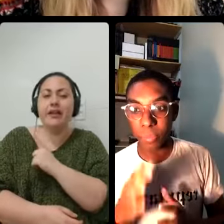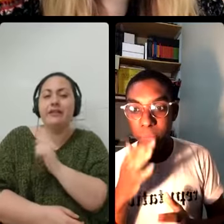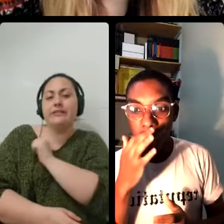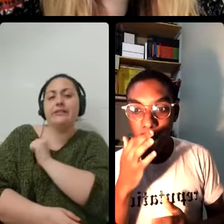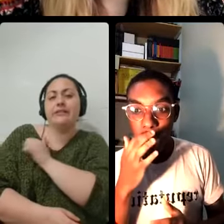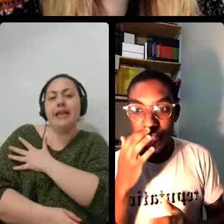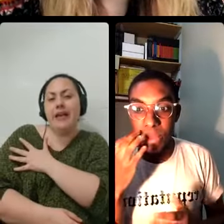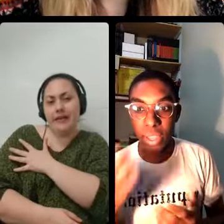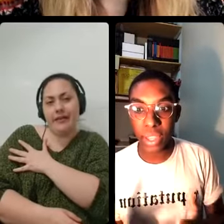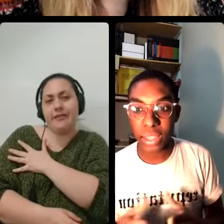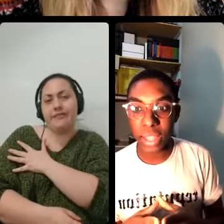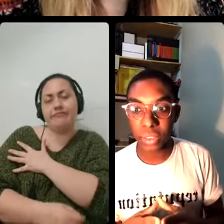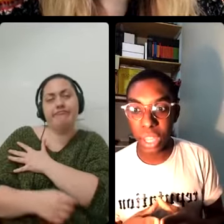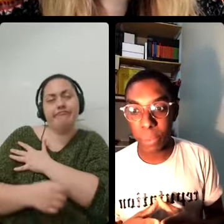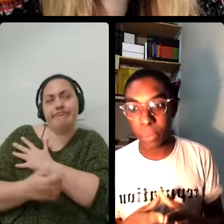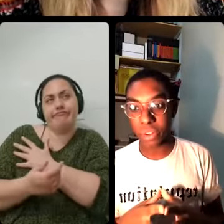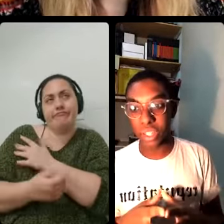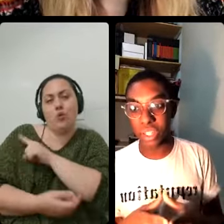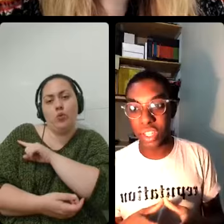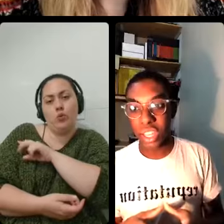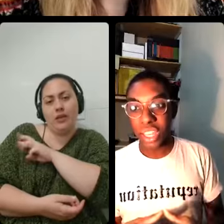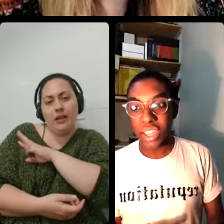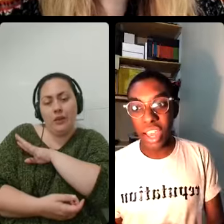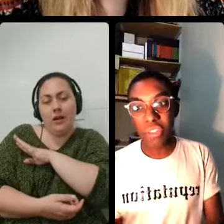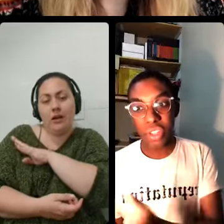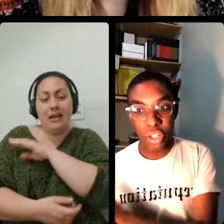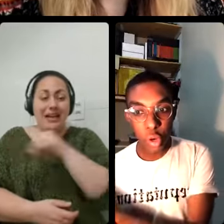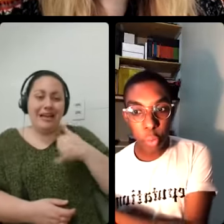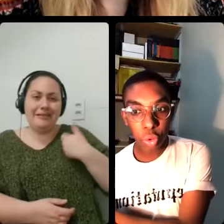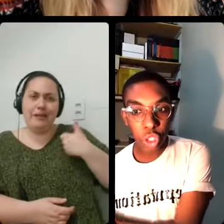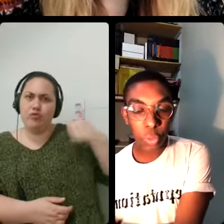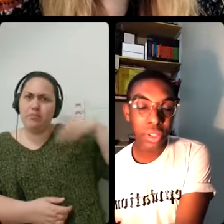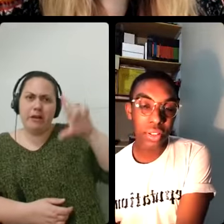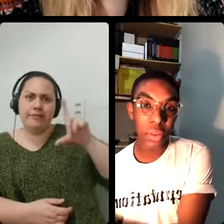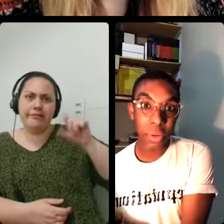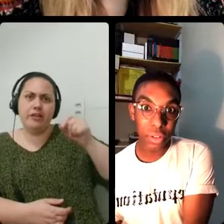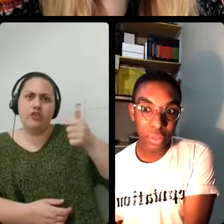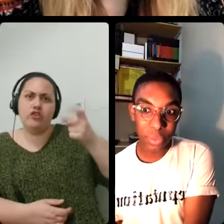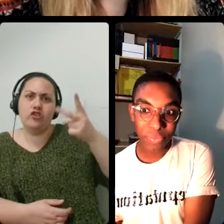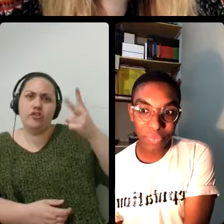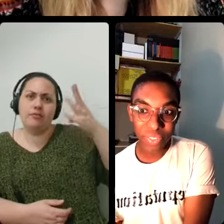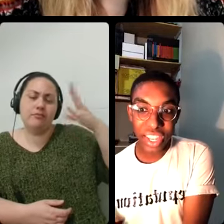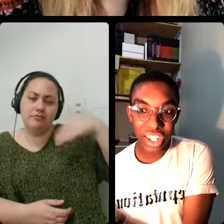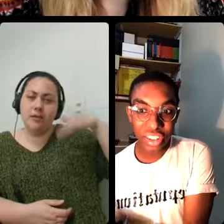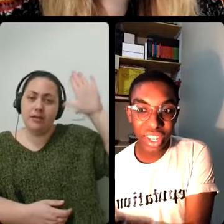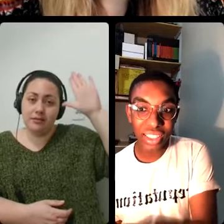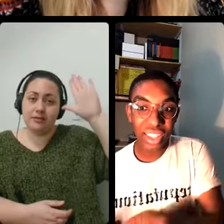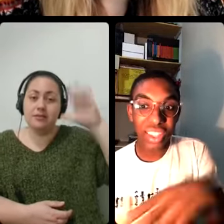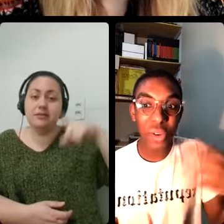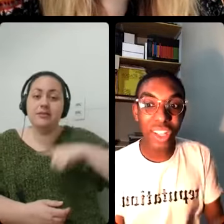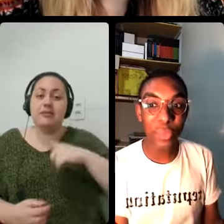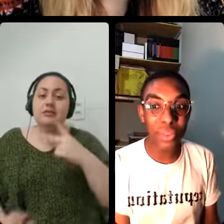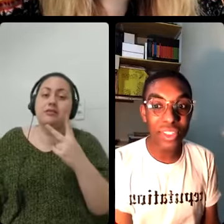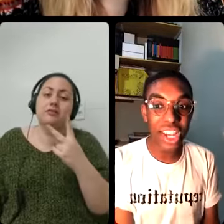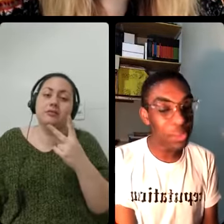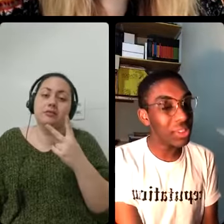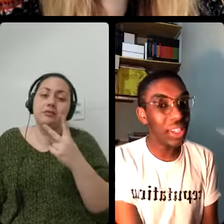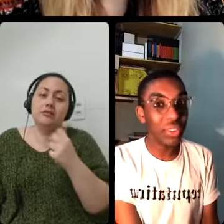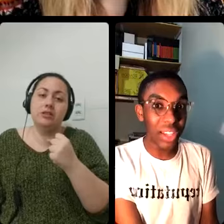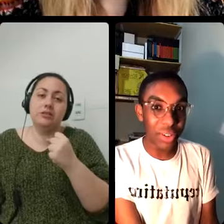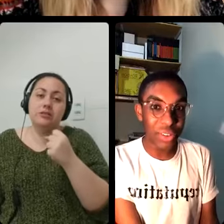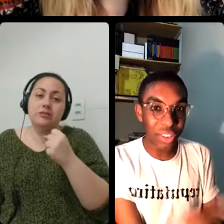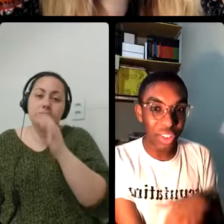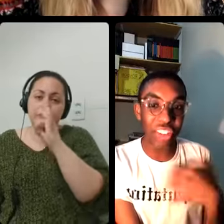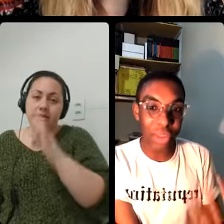exemplo. Então, a gente também tem esse dado que é bem importante. E aí, 21,8% são brancos e a gente tem